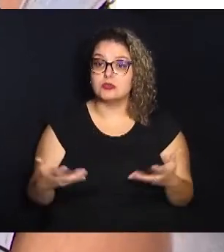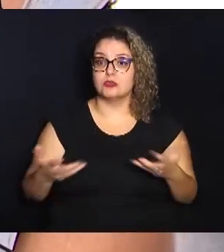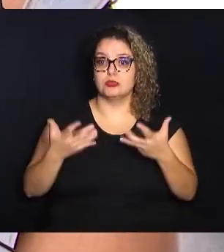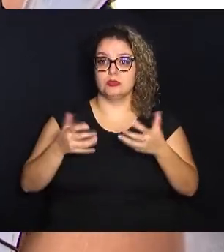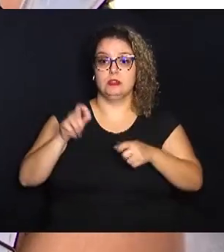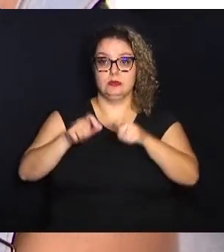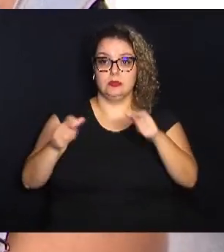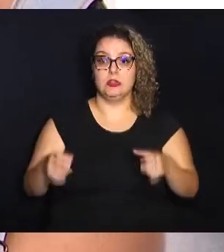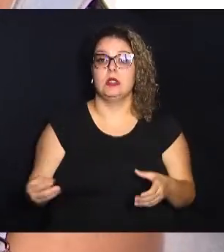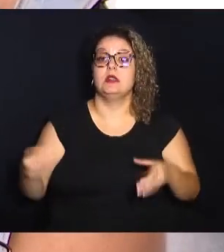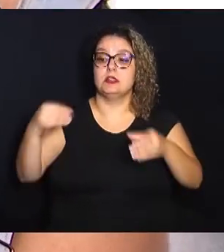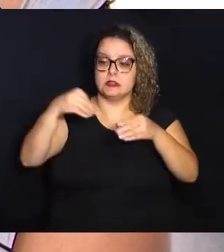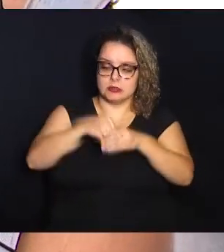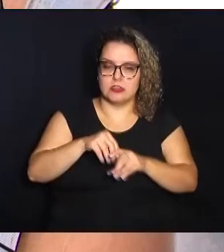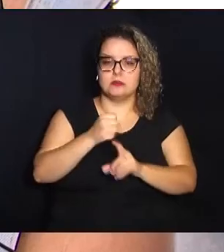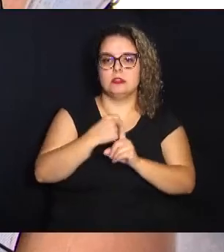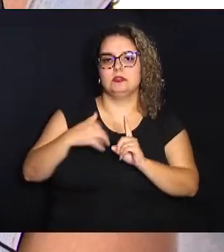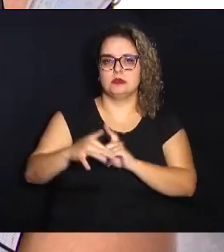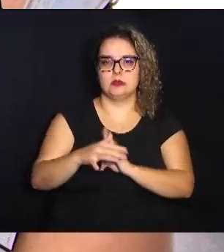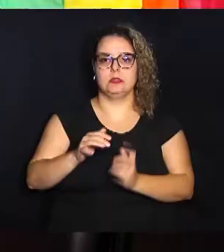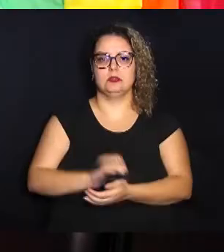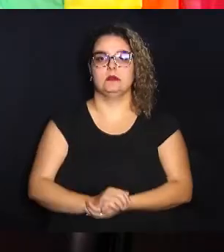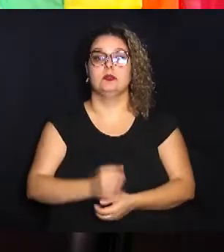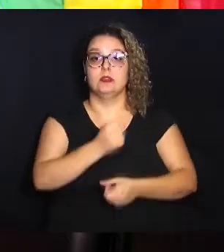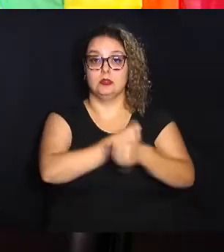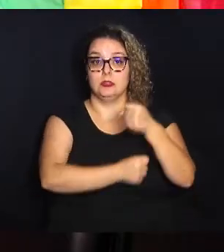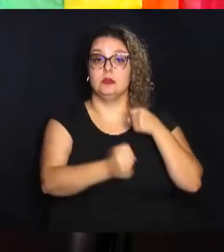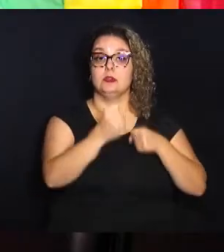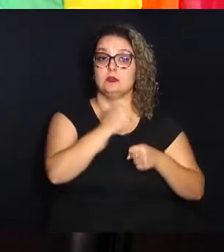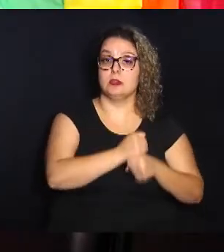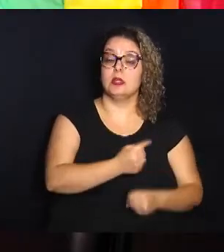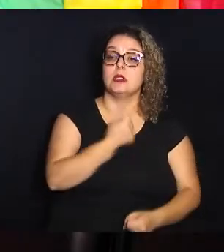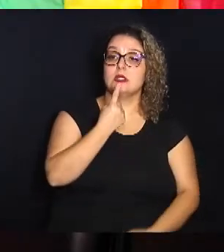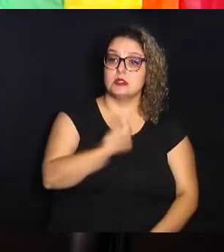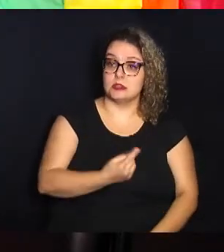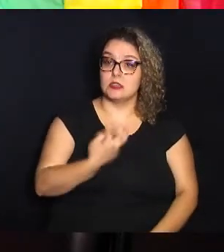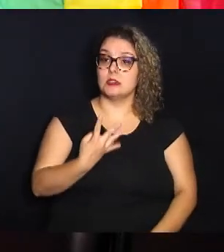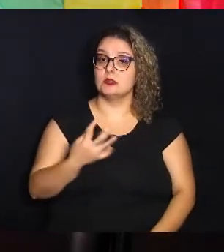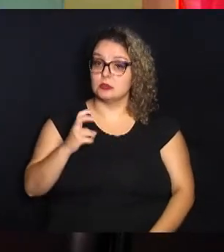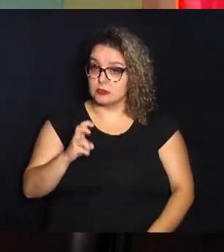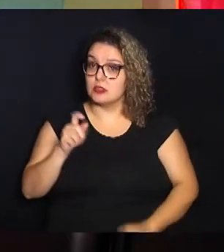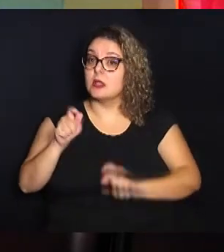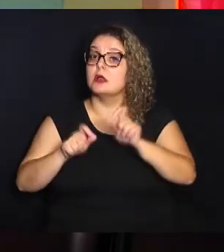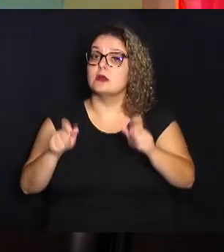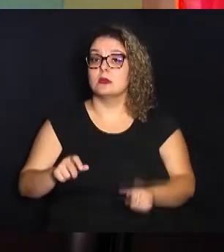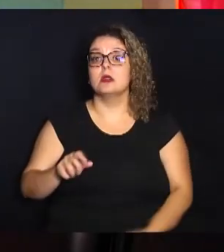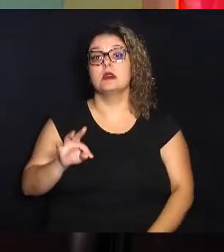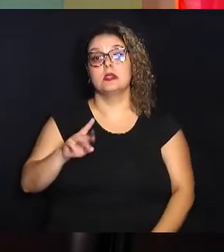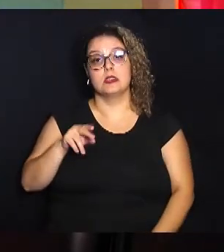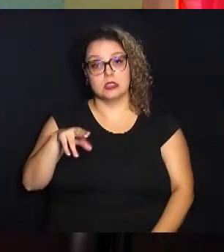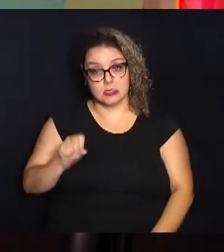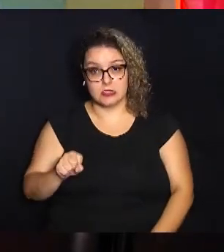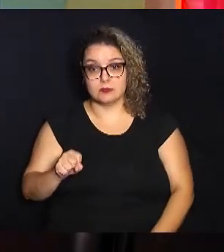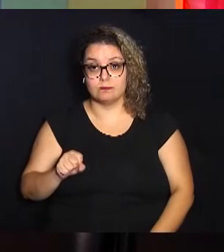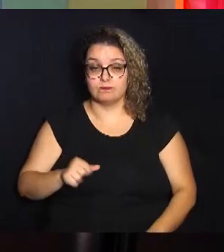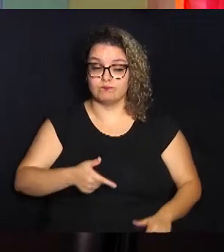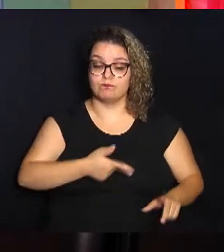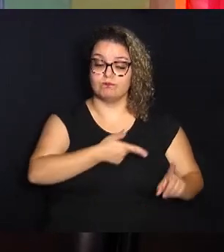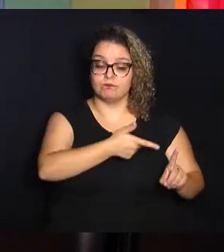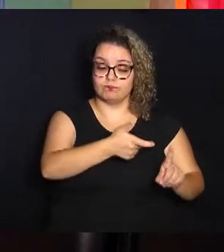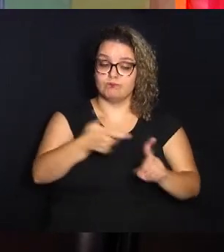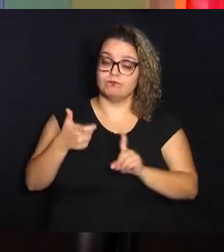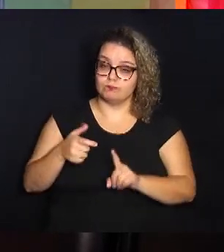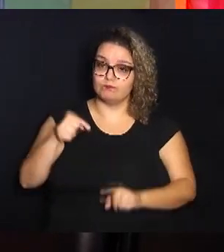impulsionar para colocar essas pessoas dentro da sociedade né No ano passado 145 pessoas trans foram